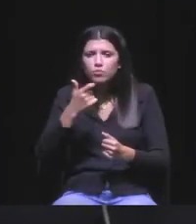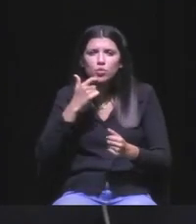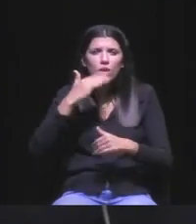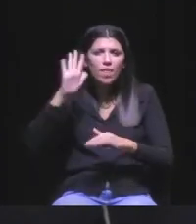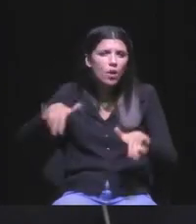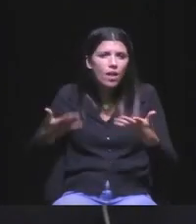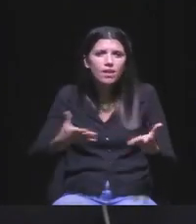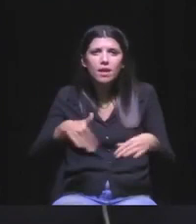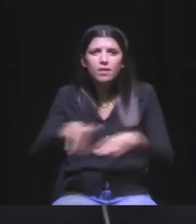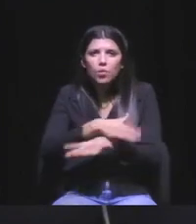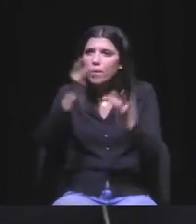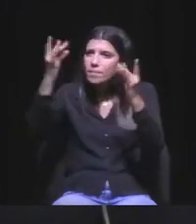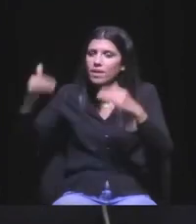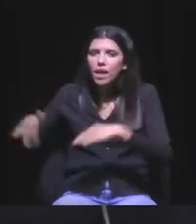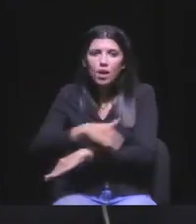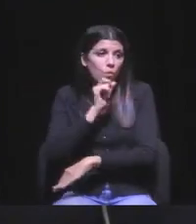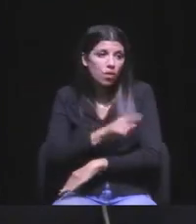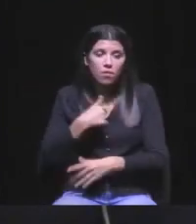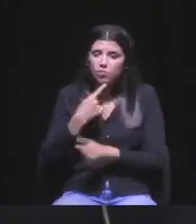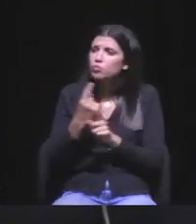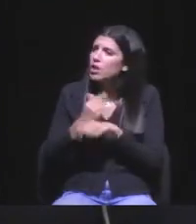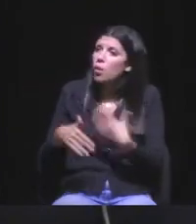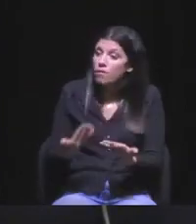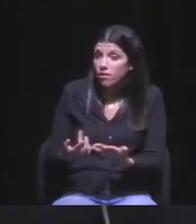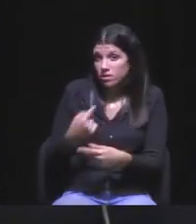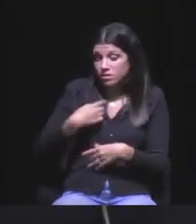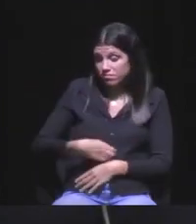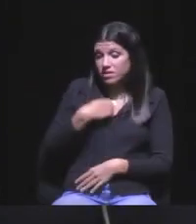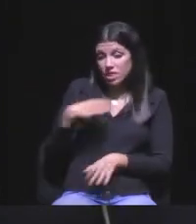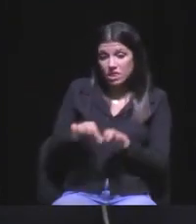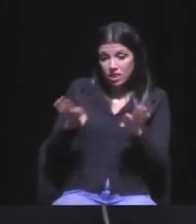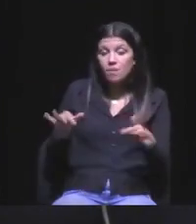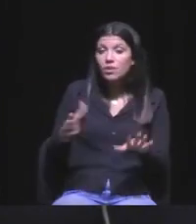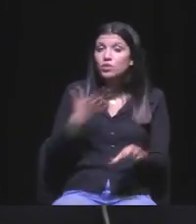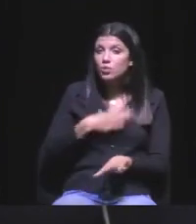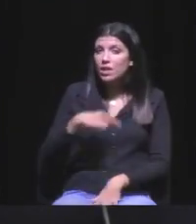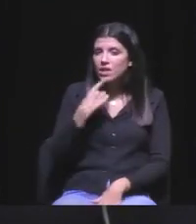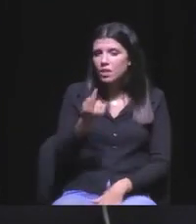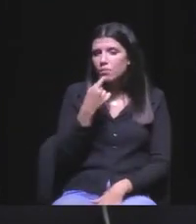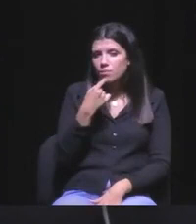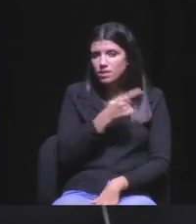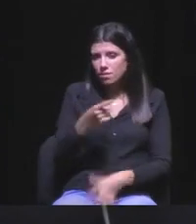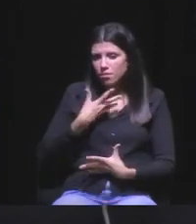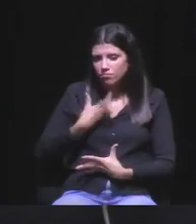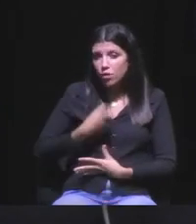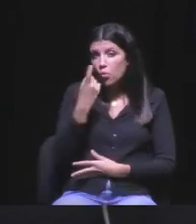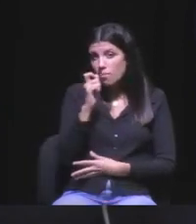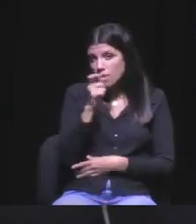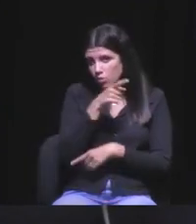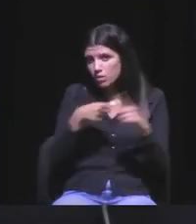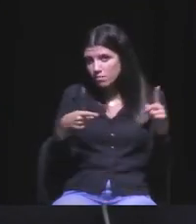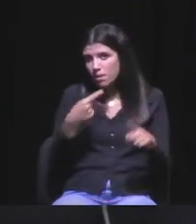usar a rua e brincar na rua. Mas há uma coisa que eu vos quero dizer neste final do vosso mandato, e percebo muito bem a tua frustração com 1 minuto e meio,